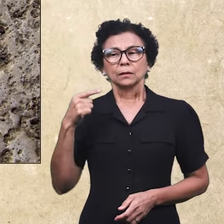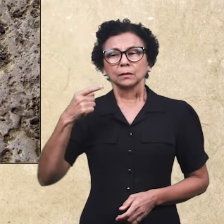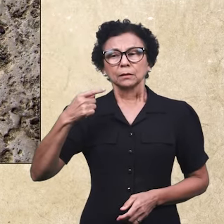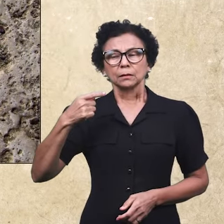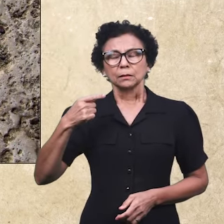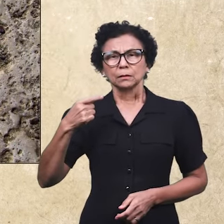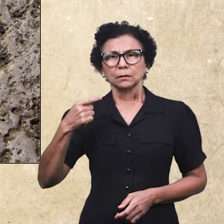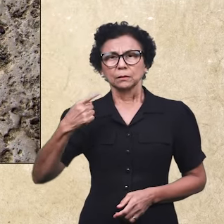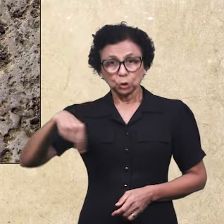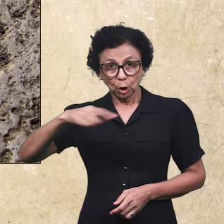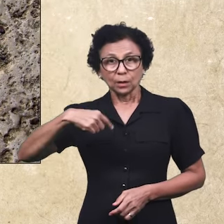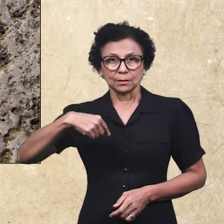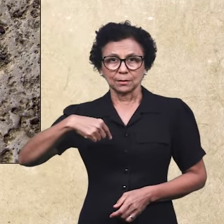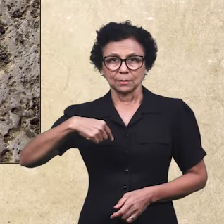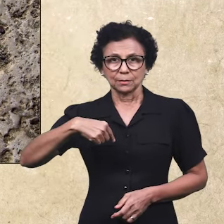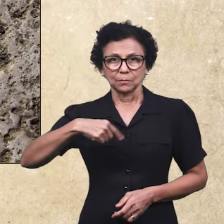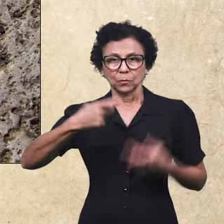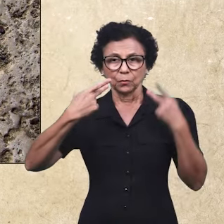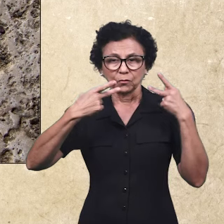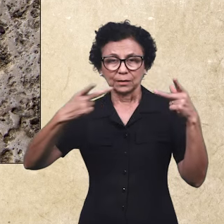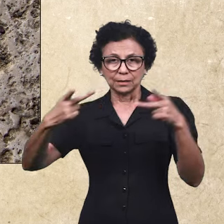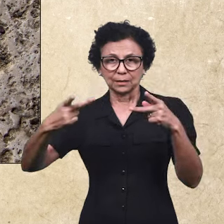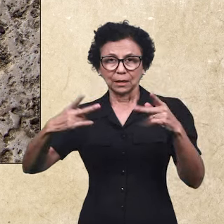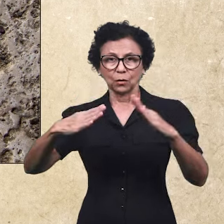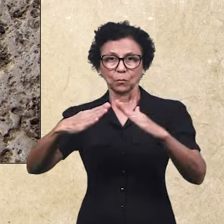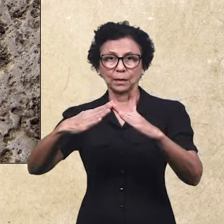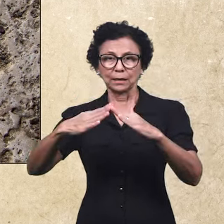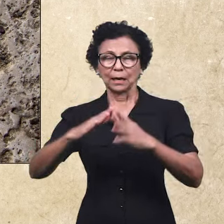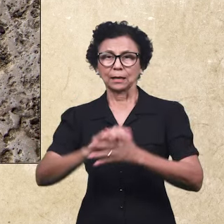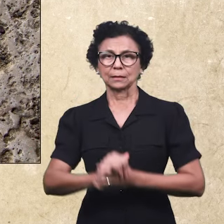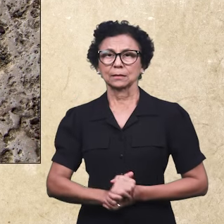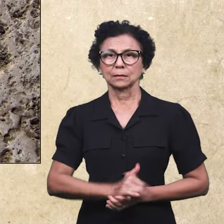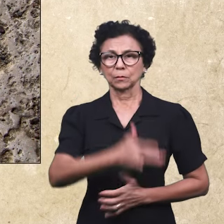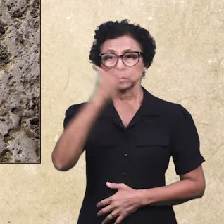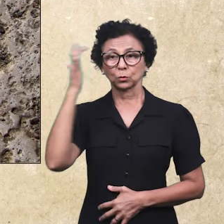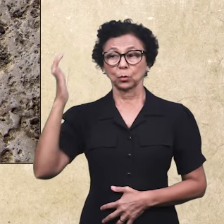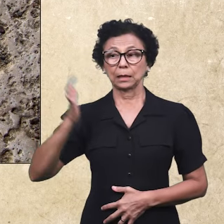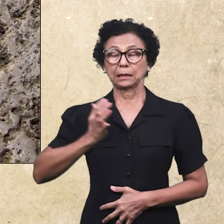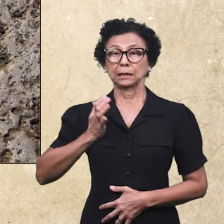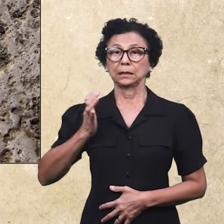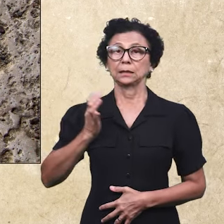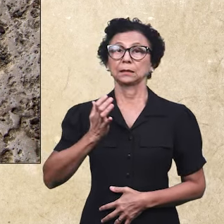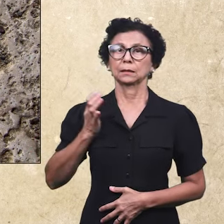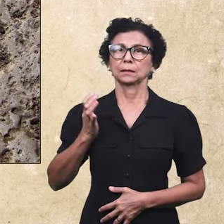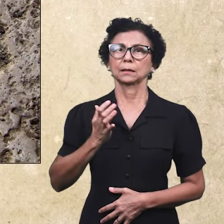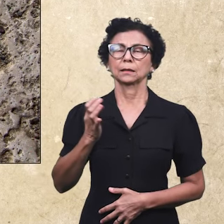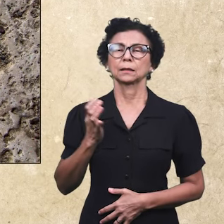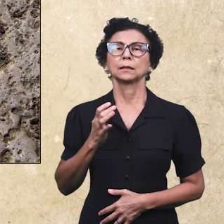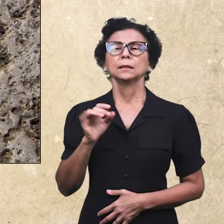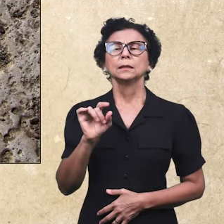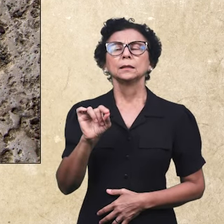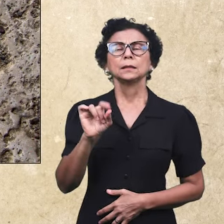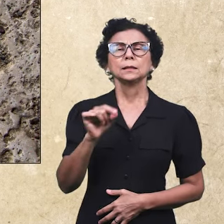uma casa de uma pessoa rica, com vários cômodos, né? E tinha uma sala onde tem